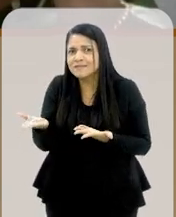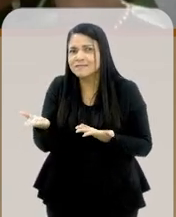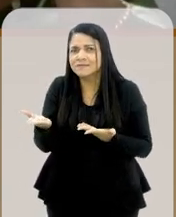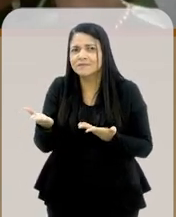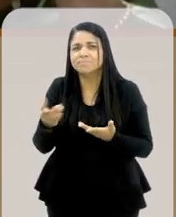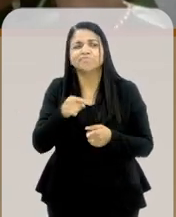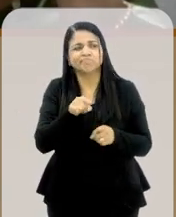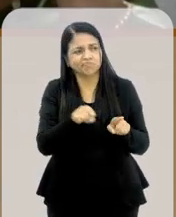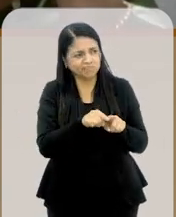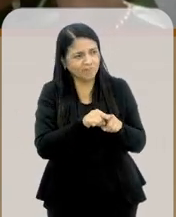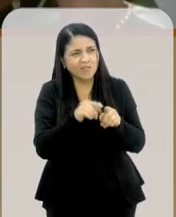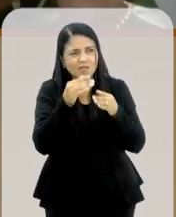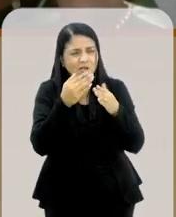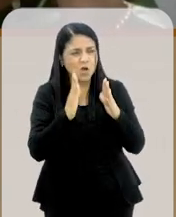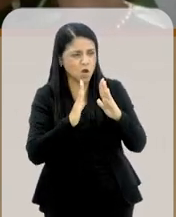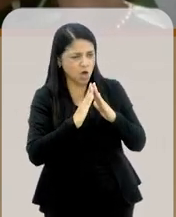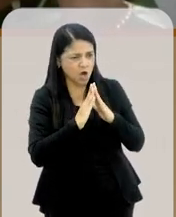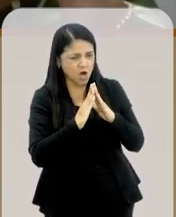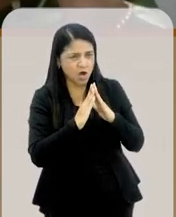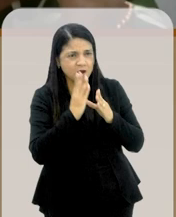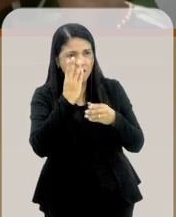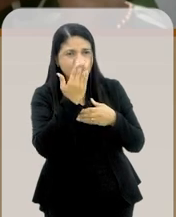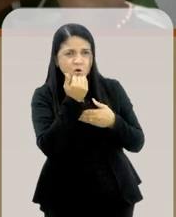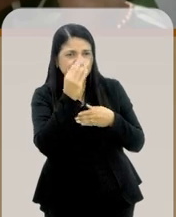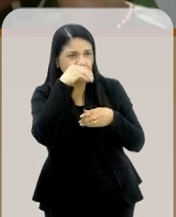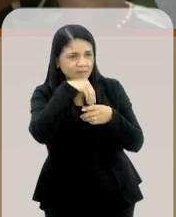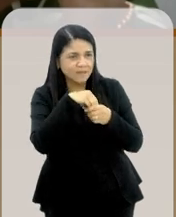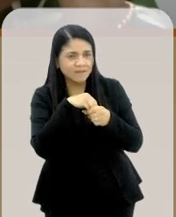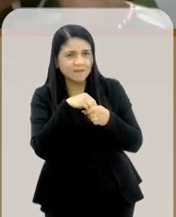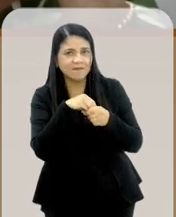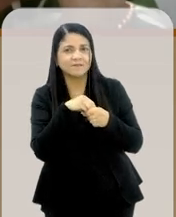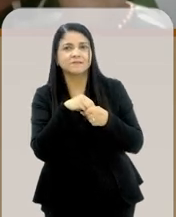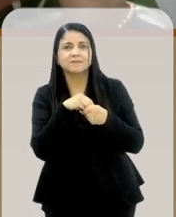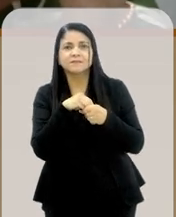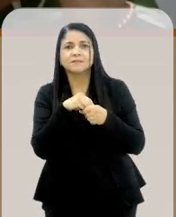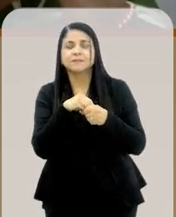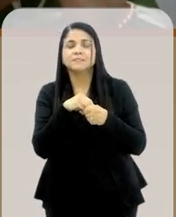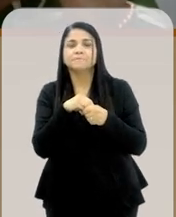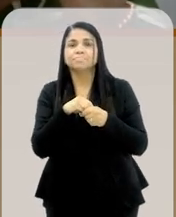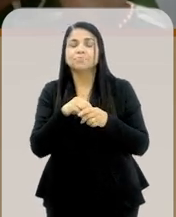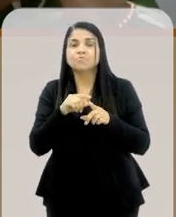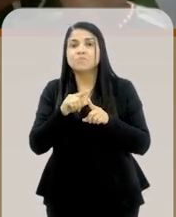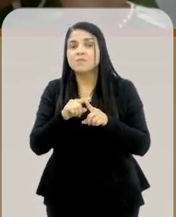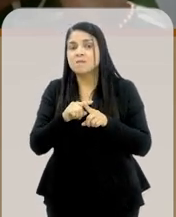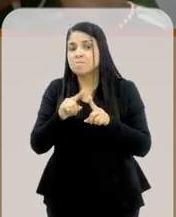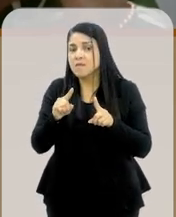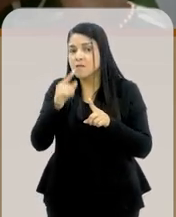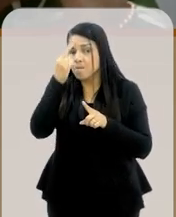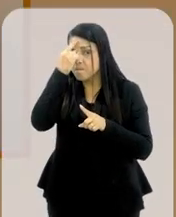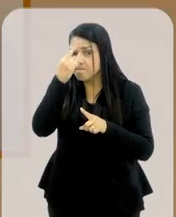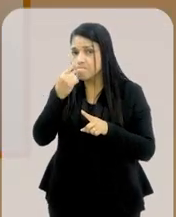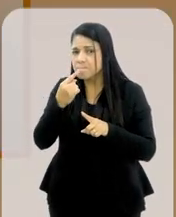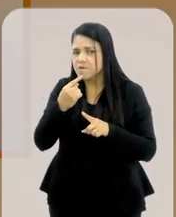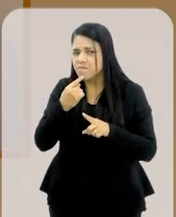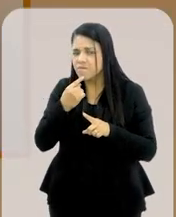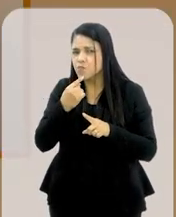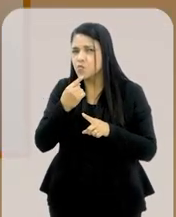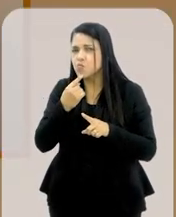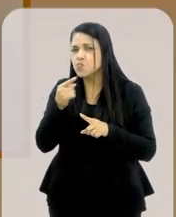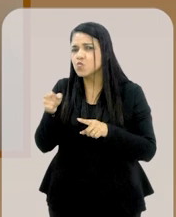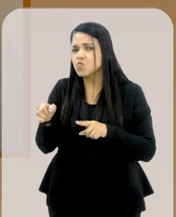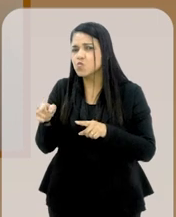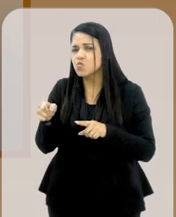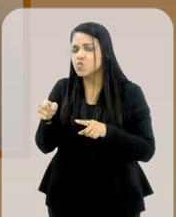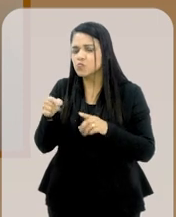dessa questão do bota comida dentro de casa, e não falando sobre a violência patrimonial, mas um perfil também